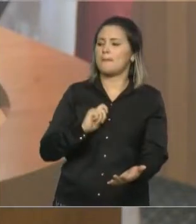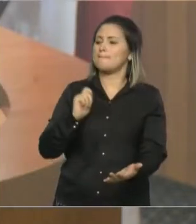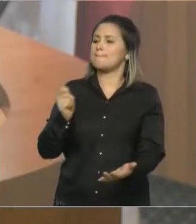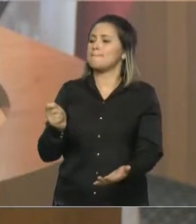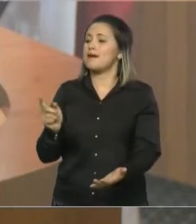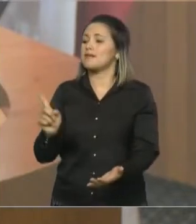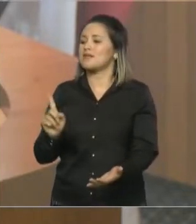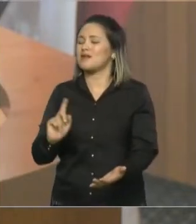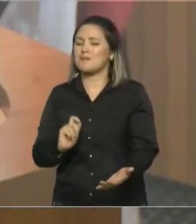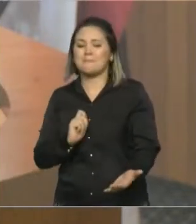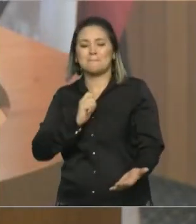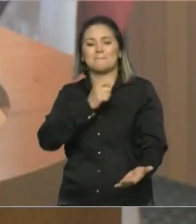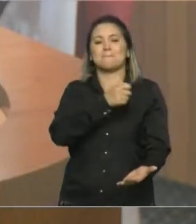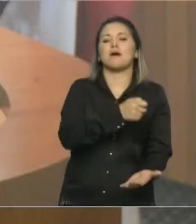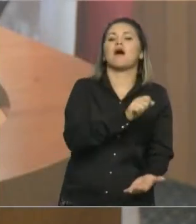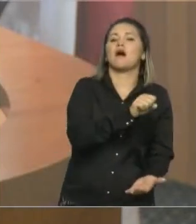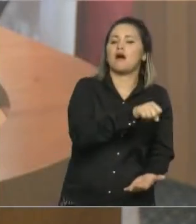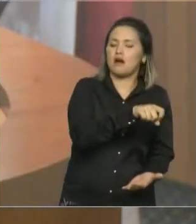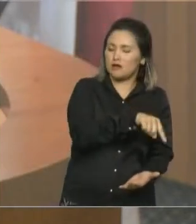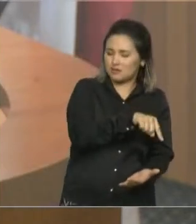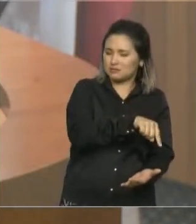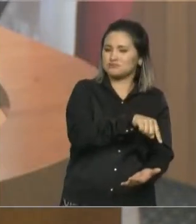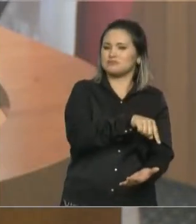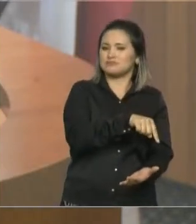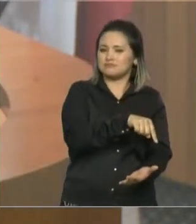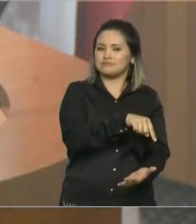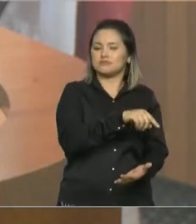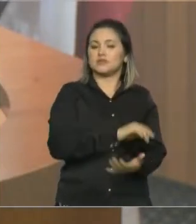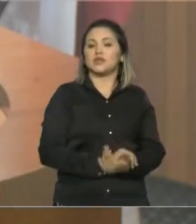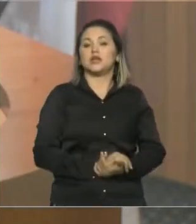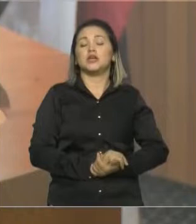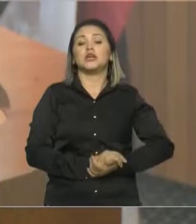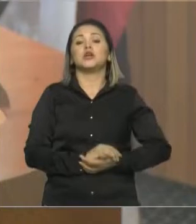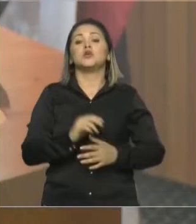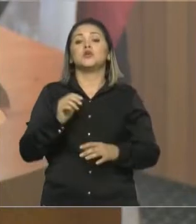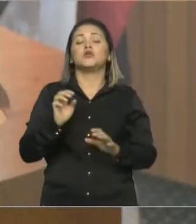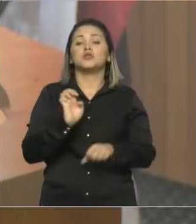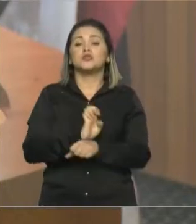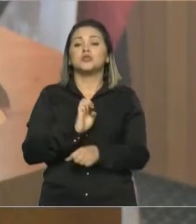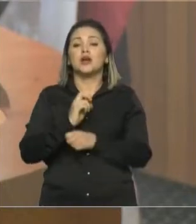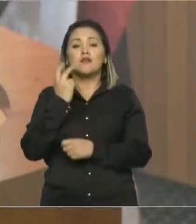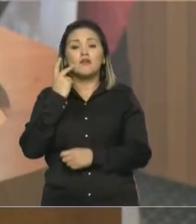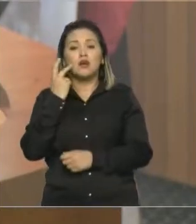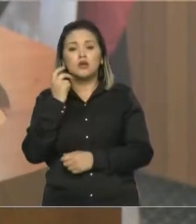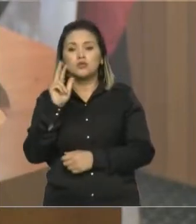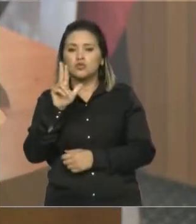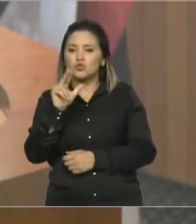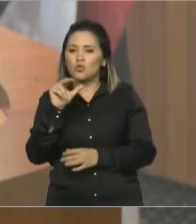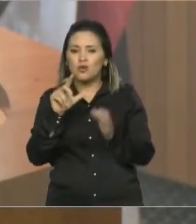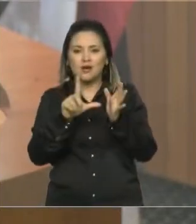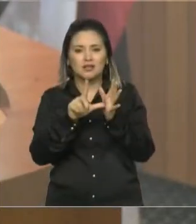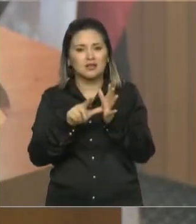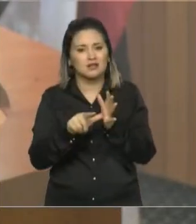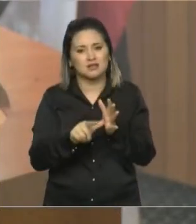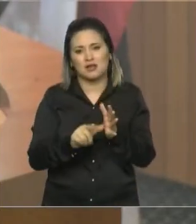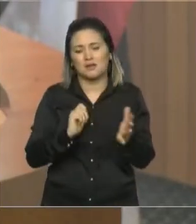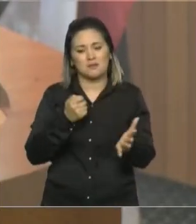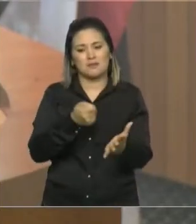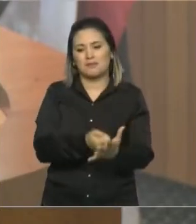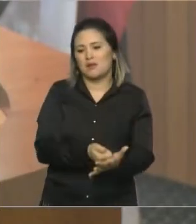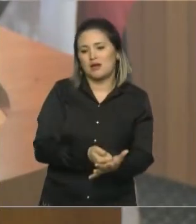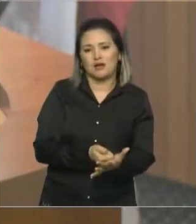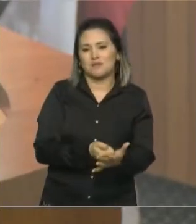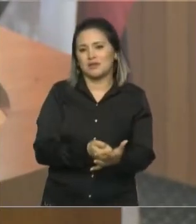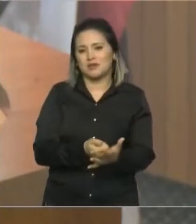Estado do Ceará não teve atraso de nenhum mês do repasse dos consórcios